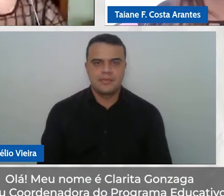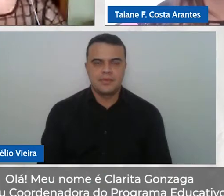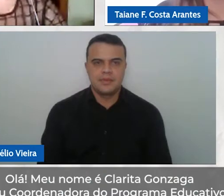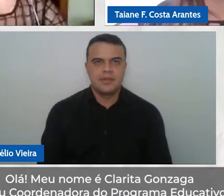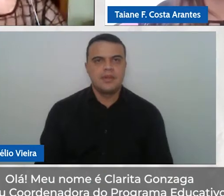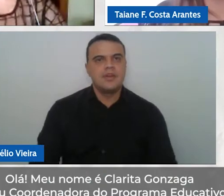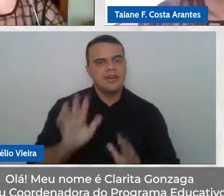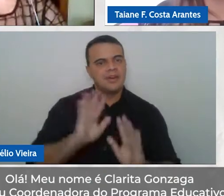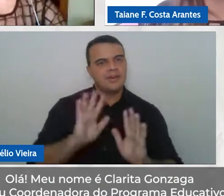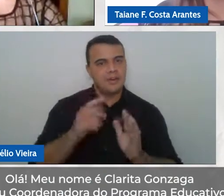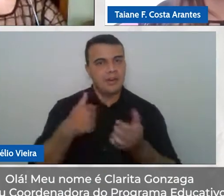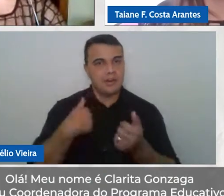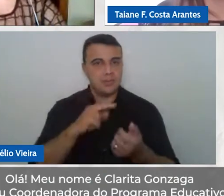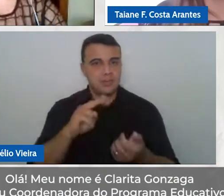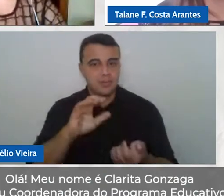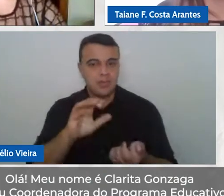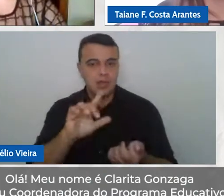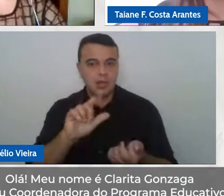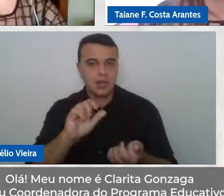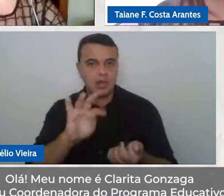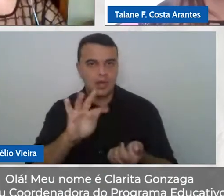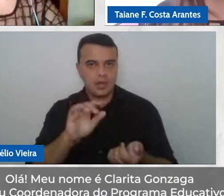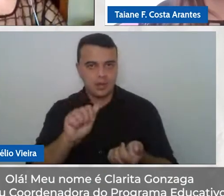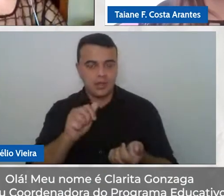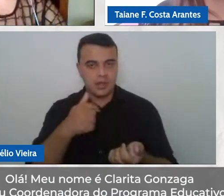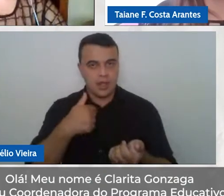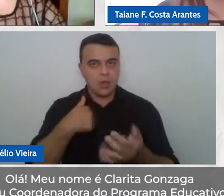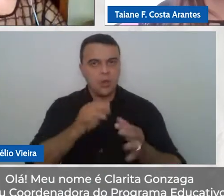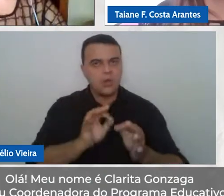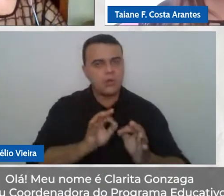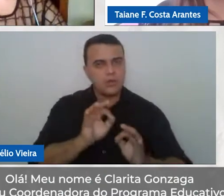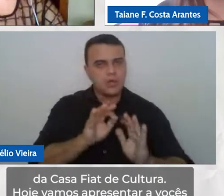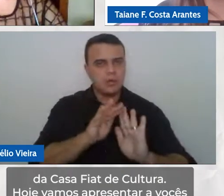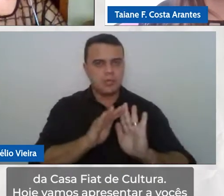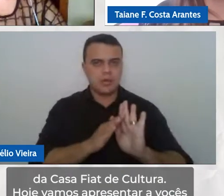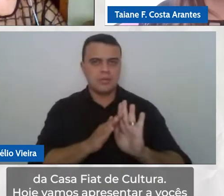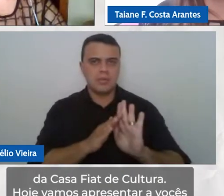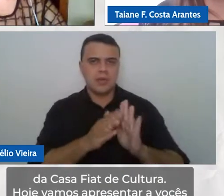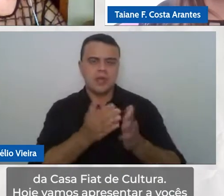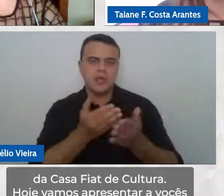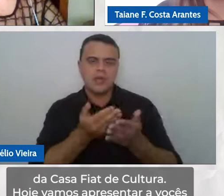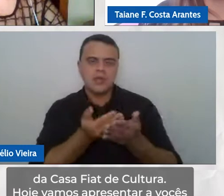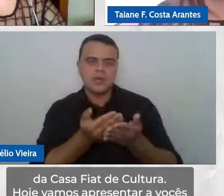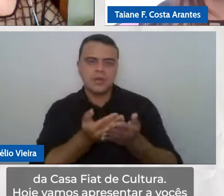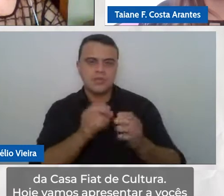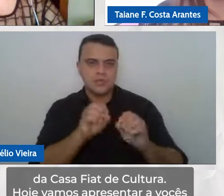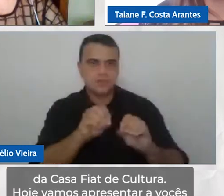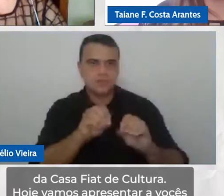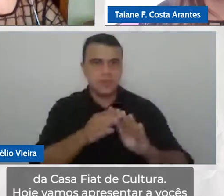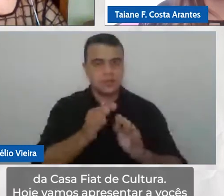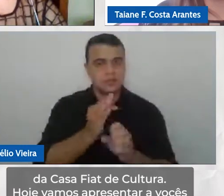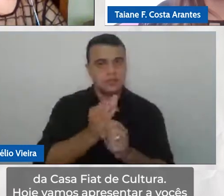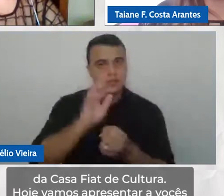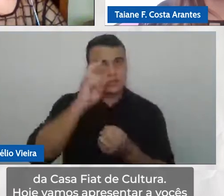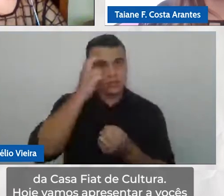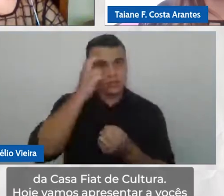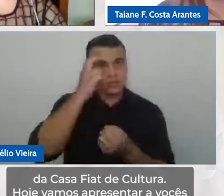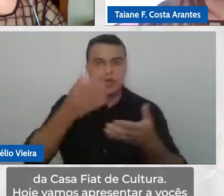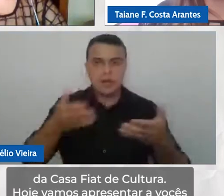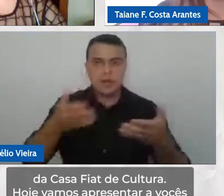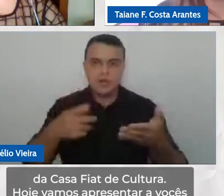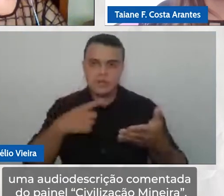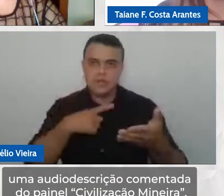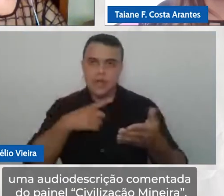Olá, meu nome é Clarita Gonzaga e sou coordenadora do programa educativo da Casa Fiat de Cultura. Hoje vamos apresentar